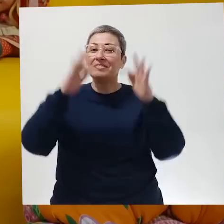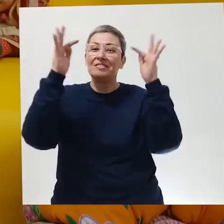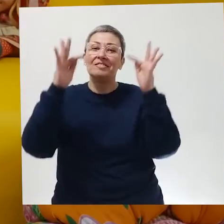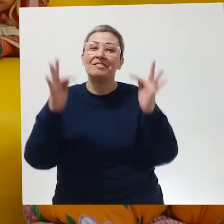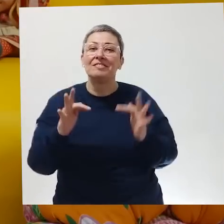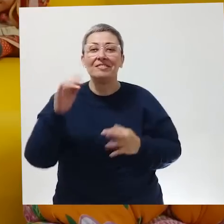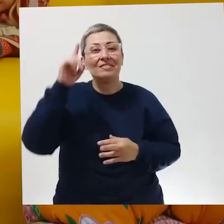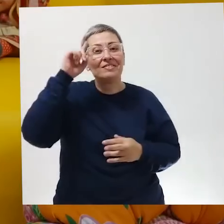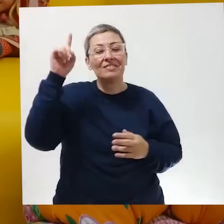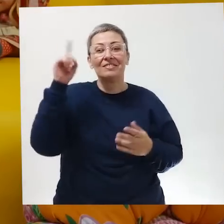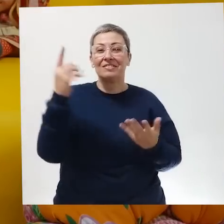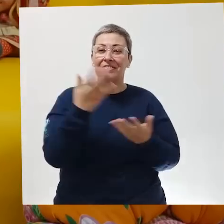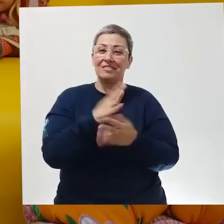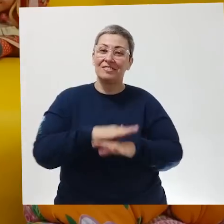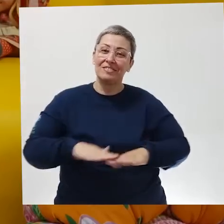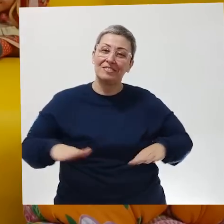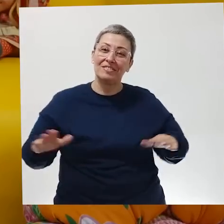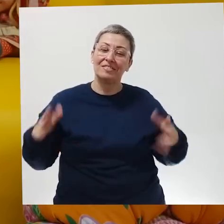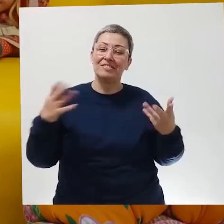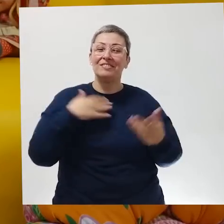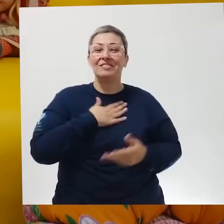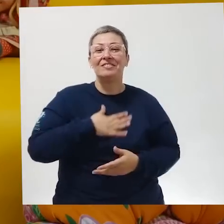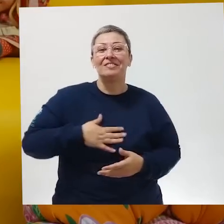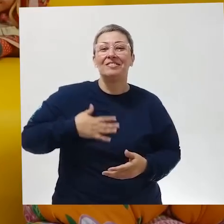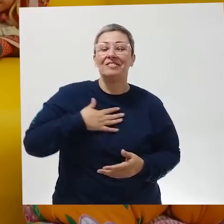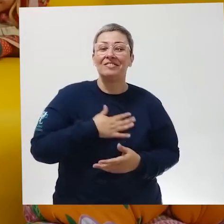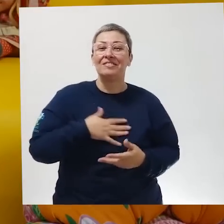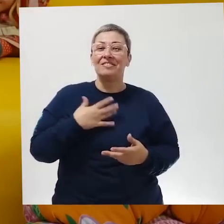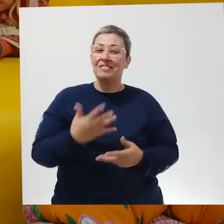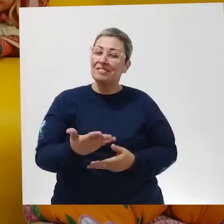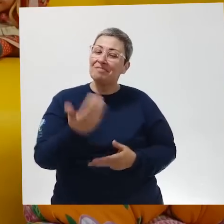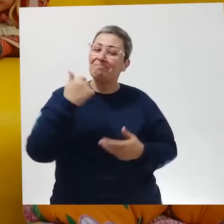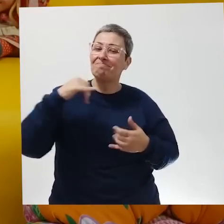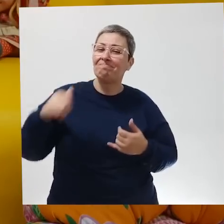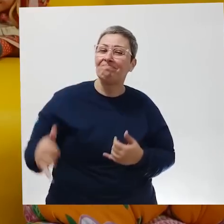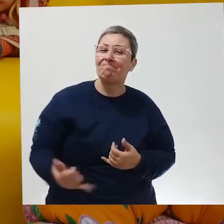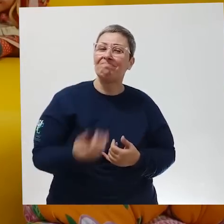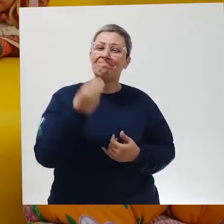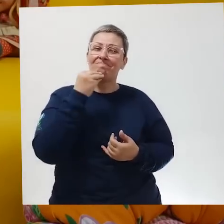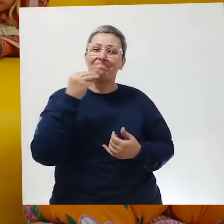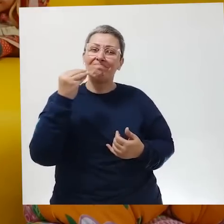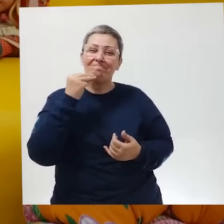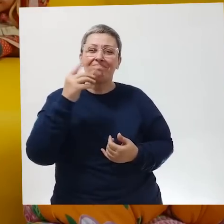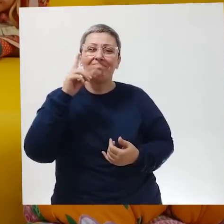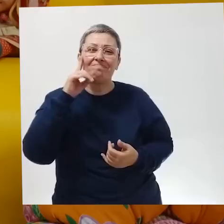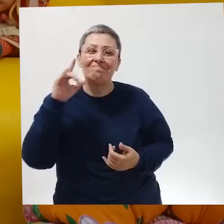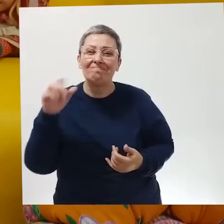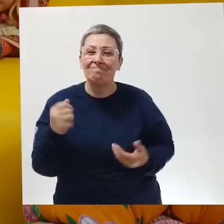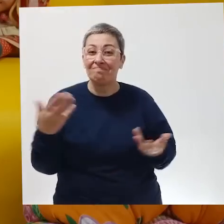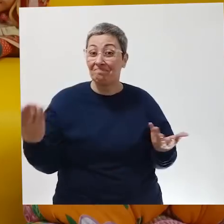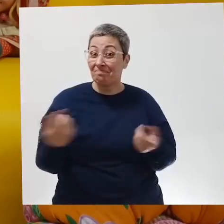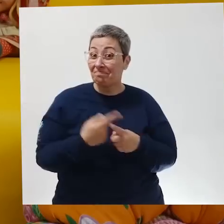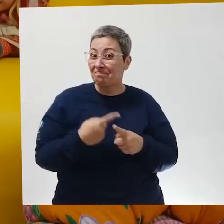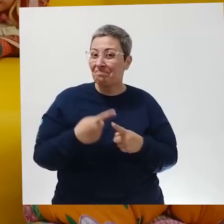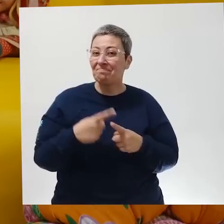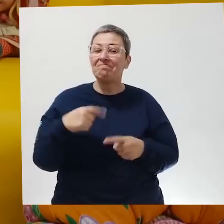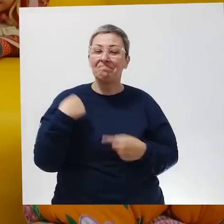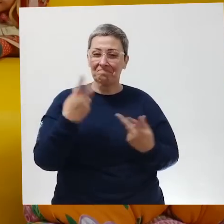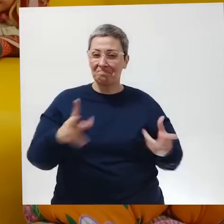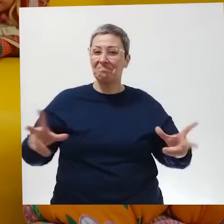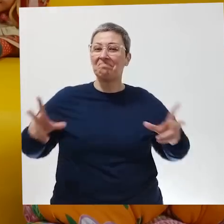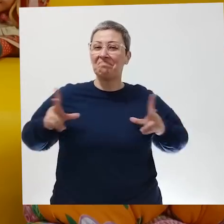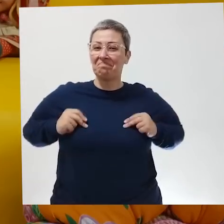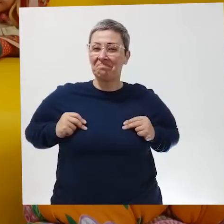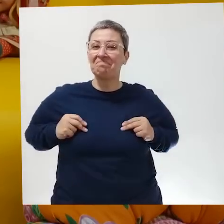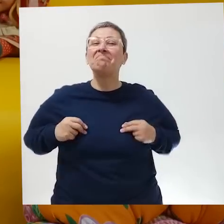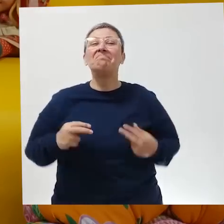Feliz Dia das Crianças, crianças queridas! Vamos aproveitar o nosso dia, porque a gente